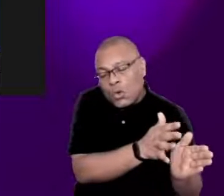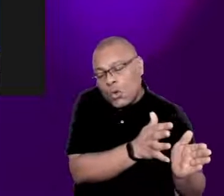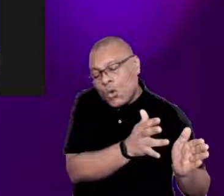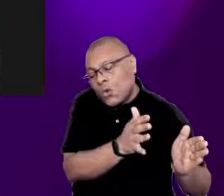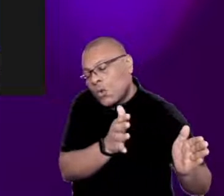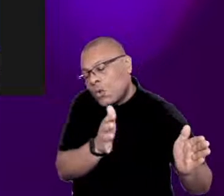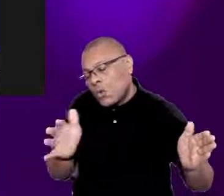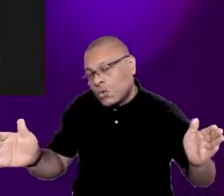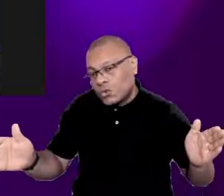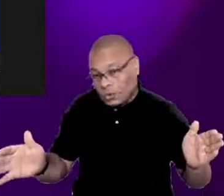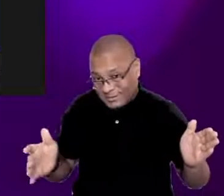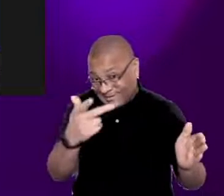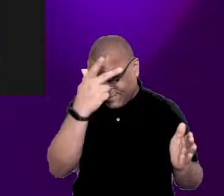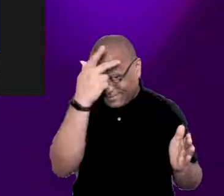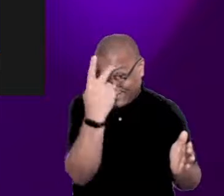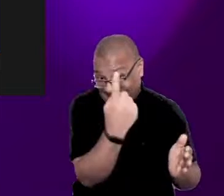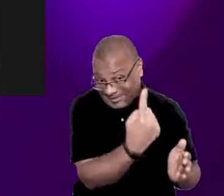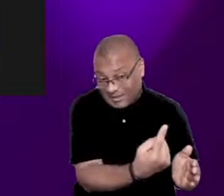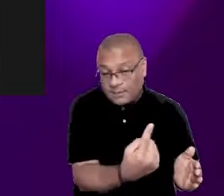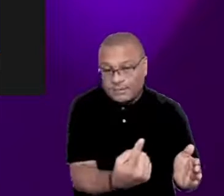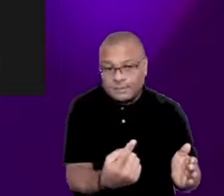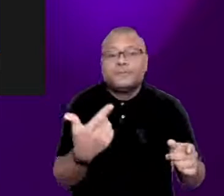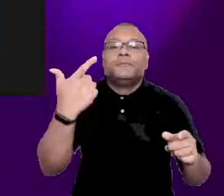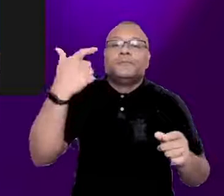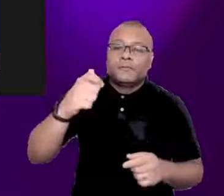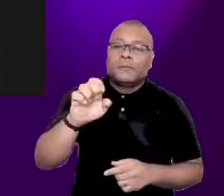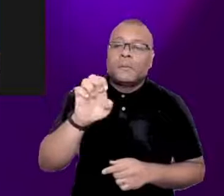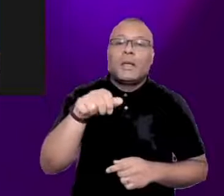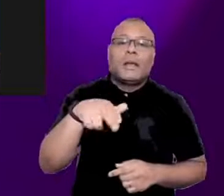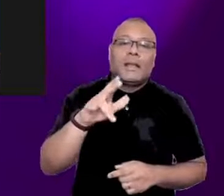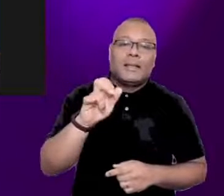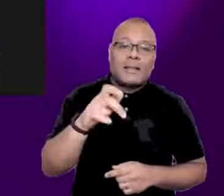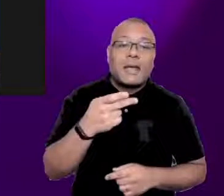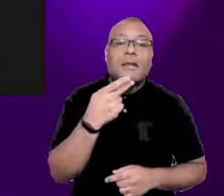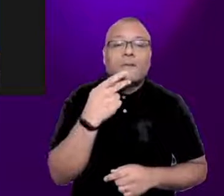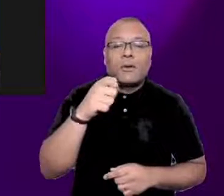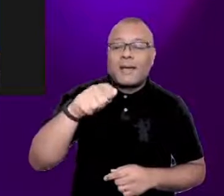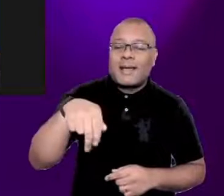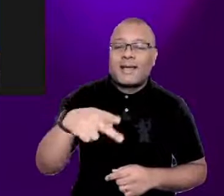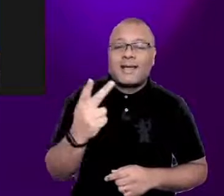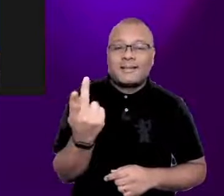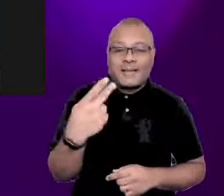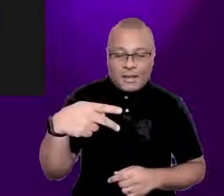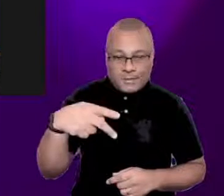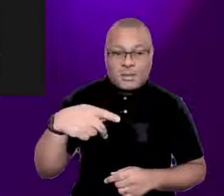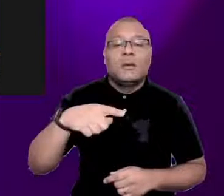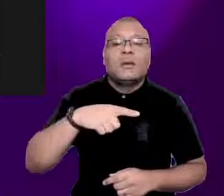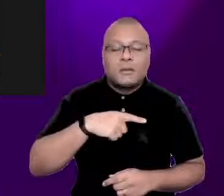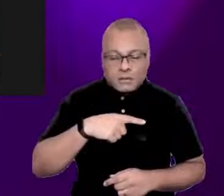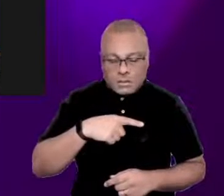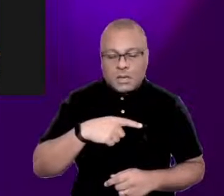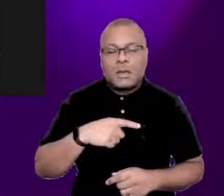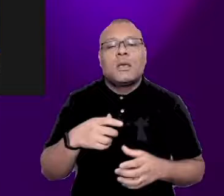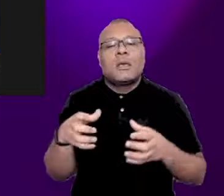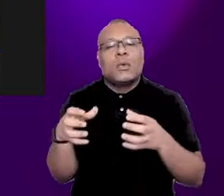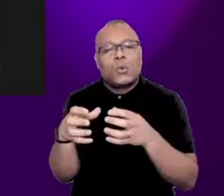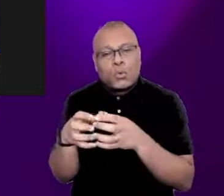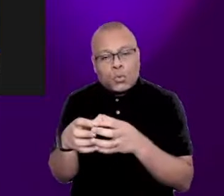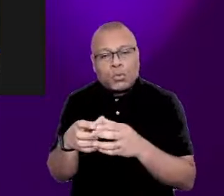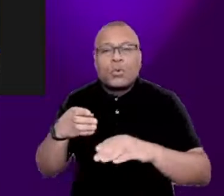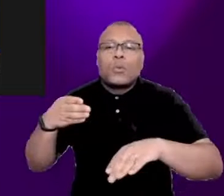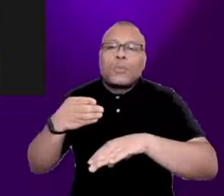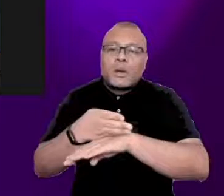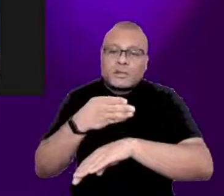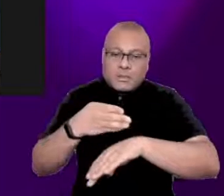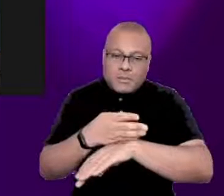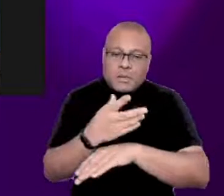no nível da condição clínica. A Elenária também já citou que a ANAP tem organizações participando, agora expandiu